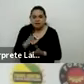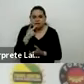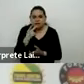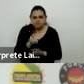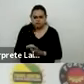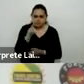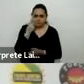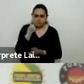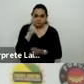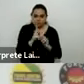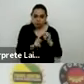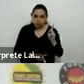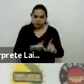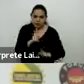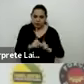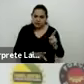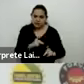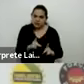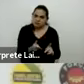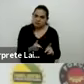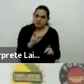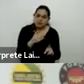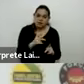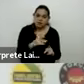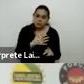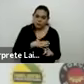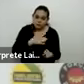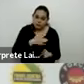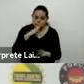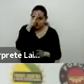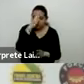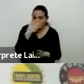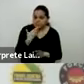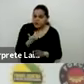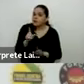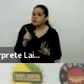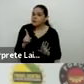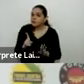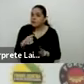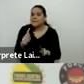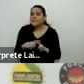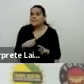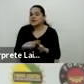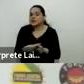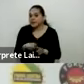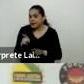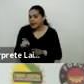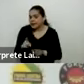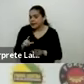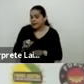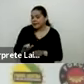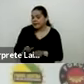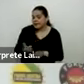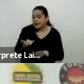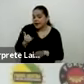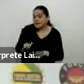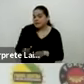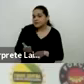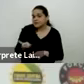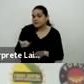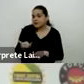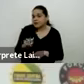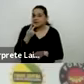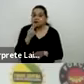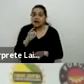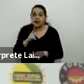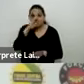de popularidade bacaninha. Por quê? Porque ele estava, né, nos R$600,